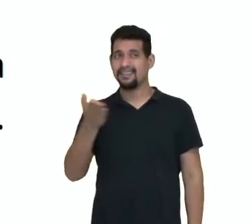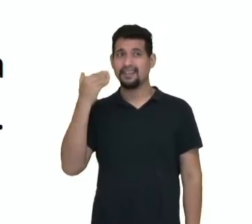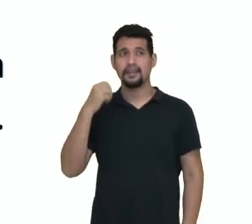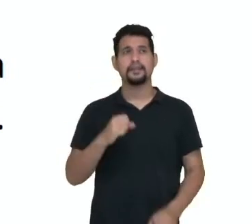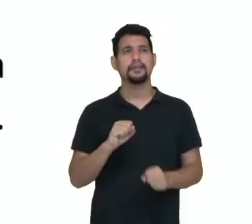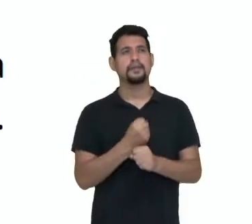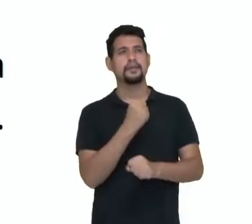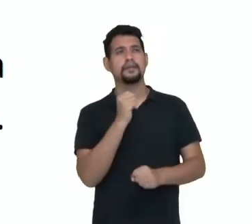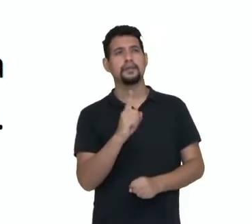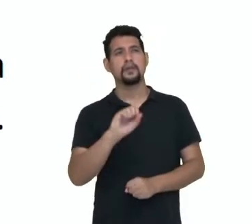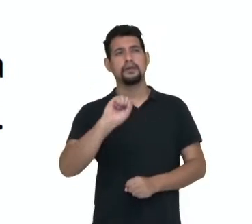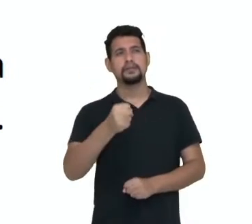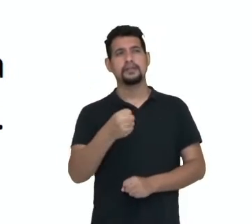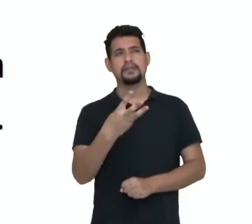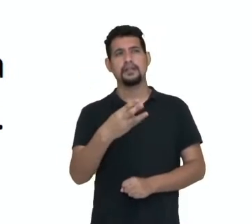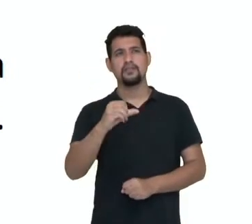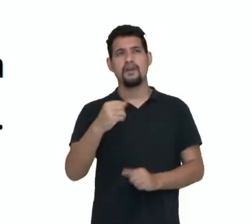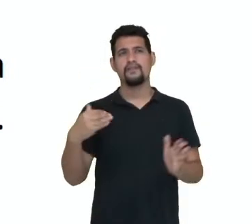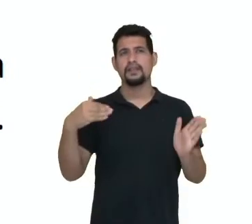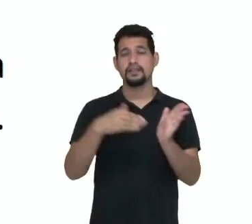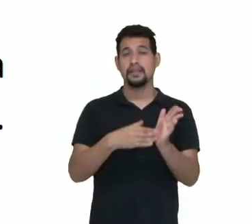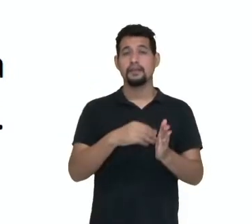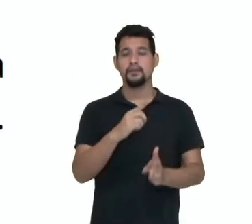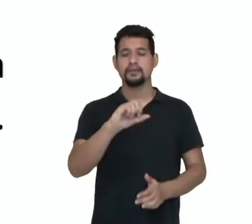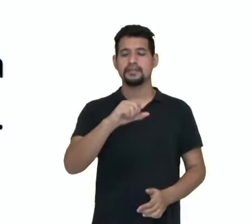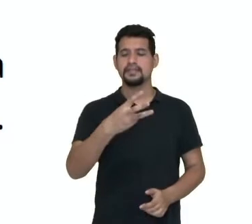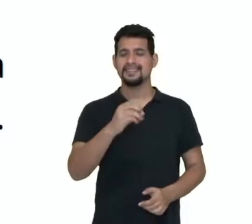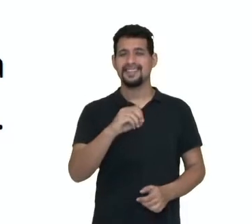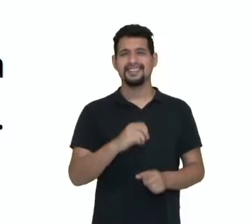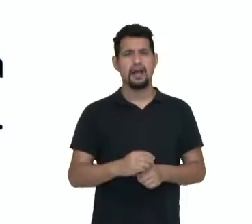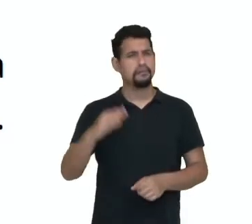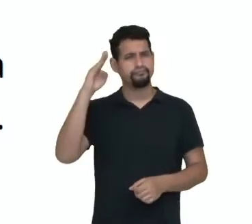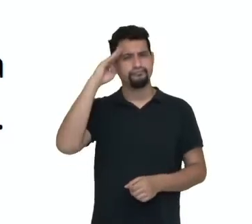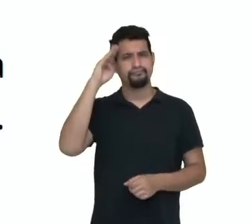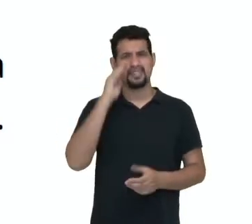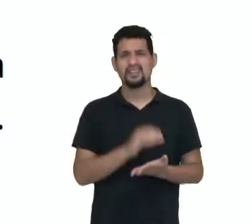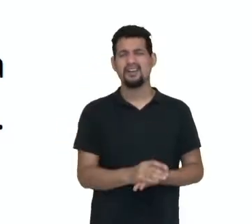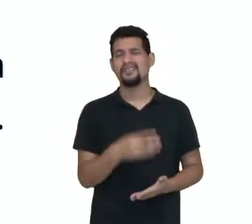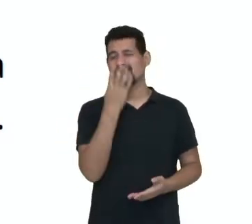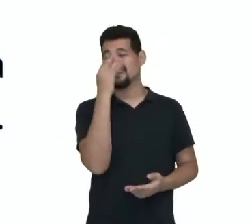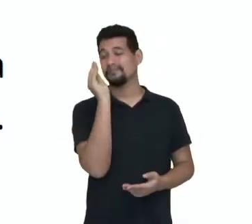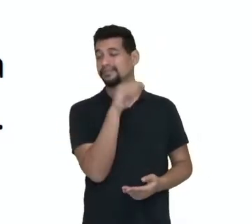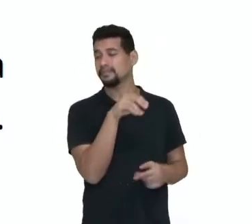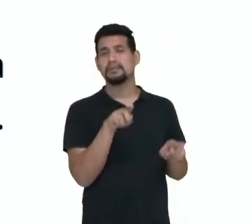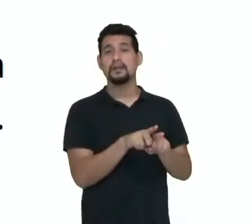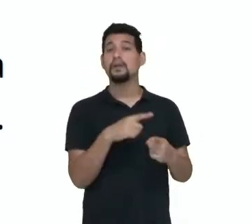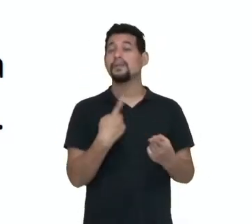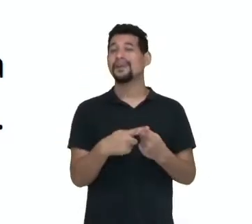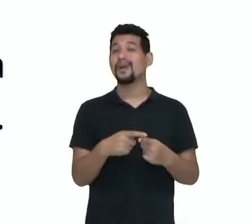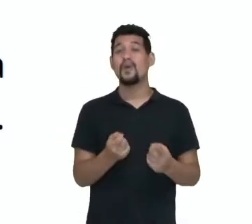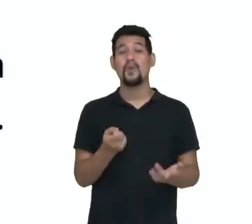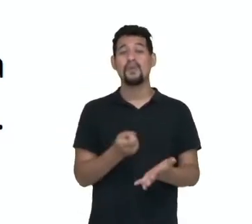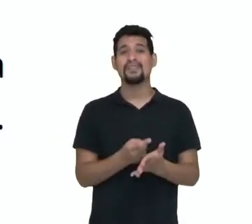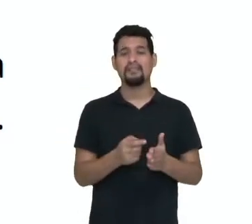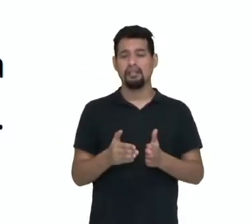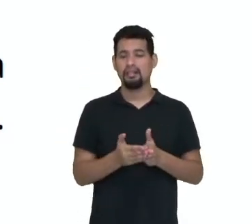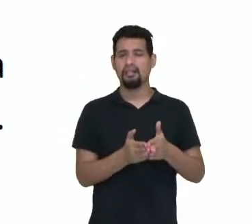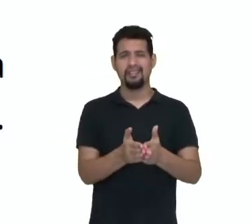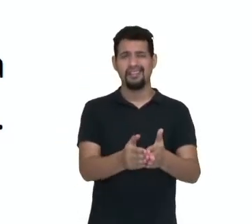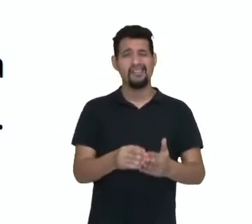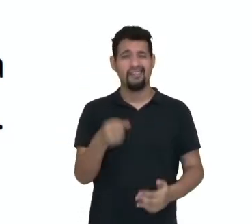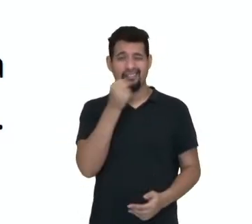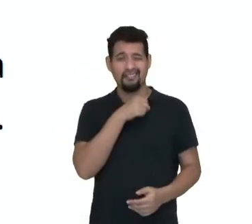e 1930, a Marinha brasileira foi sucateada. Os governantes optaram pela compra de navios